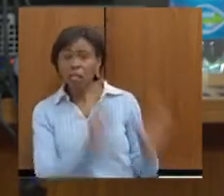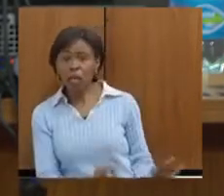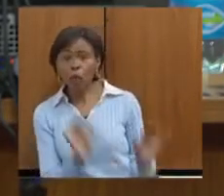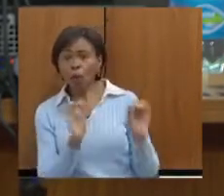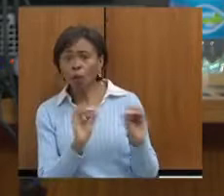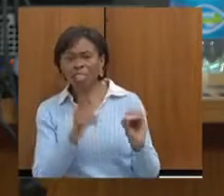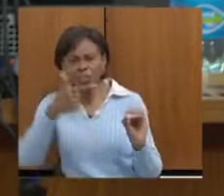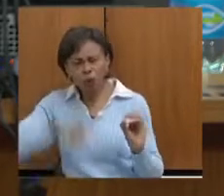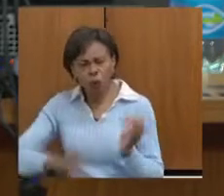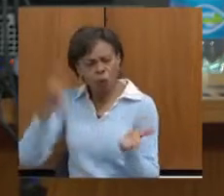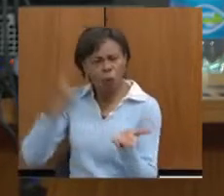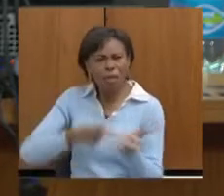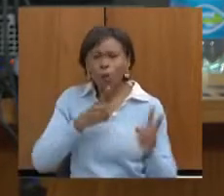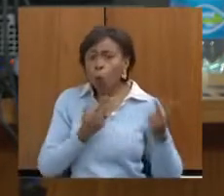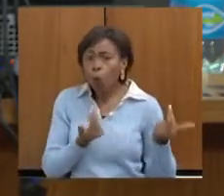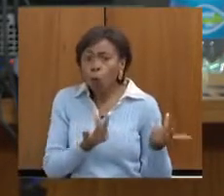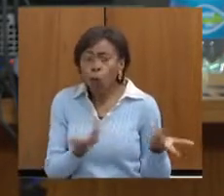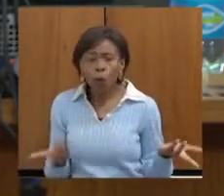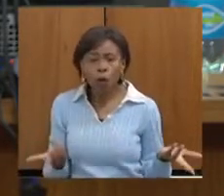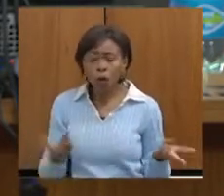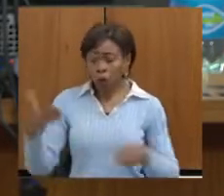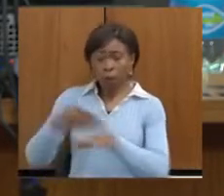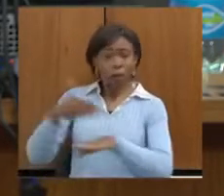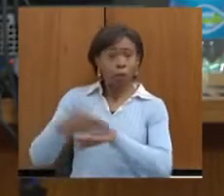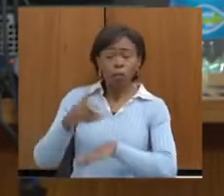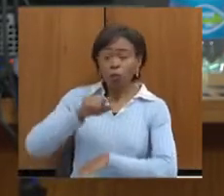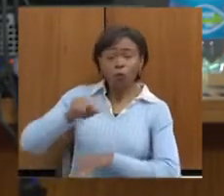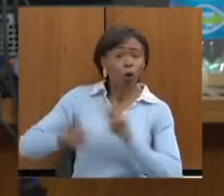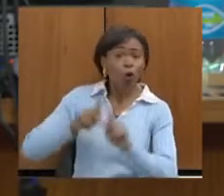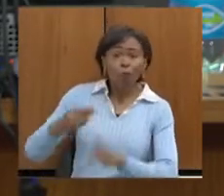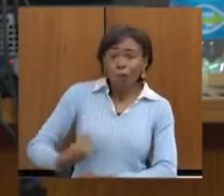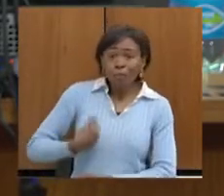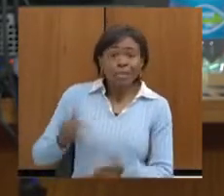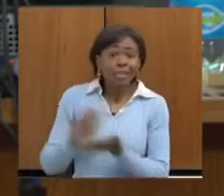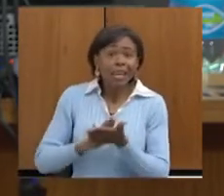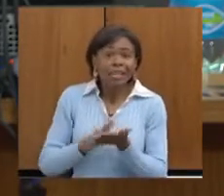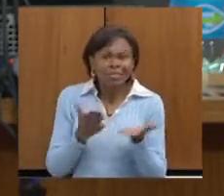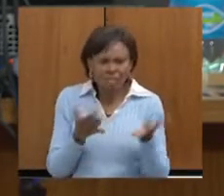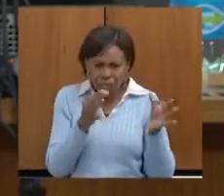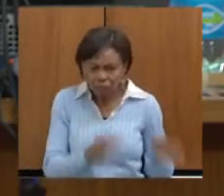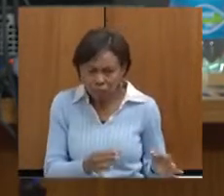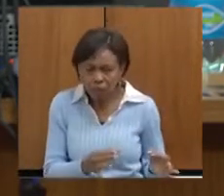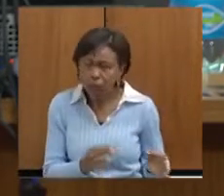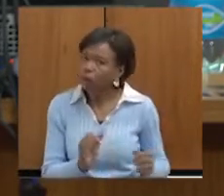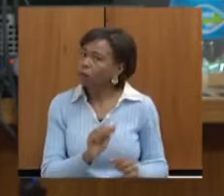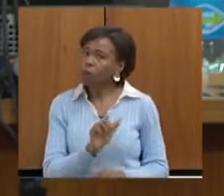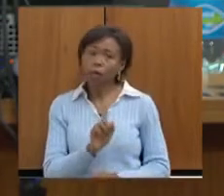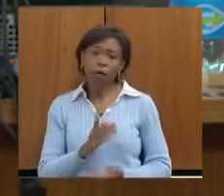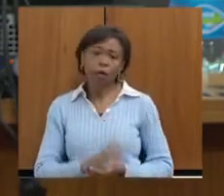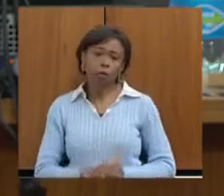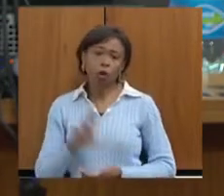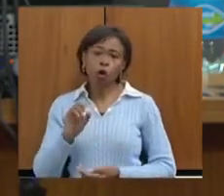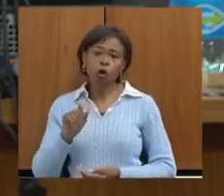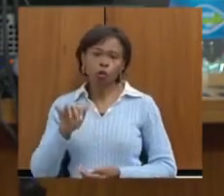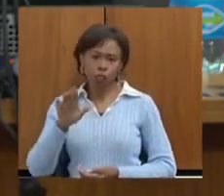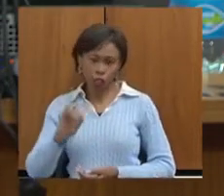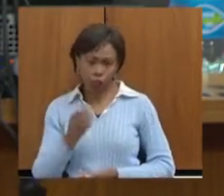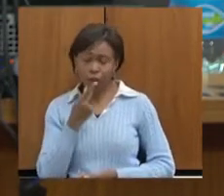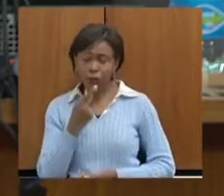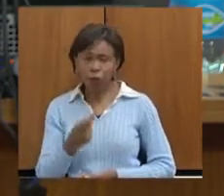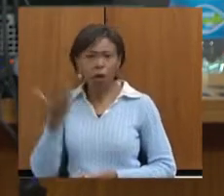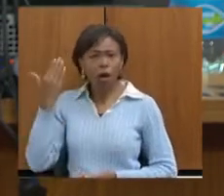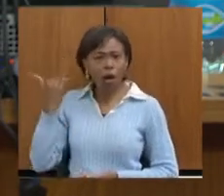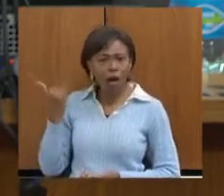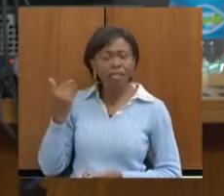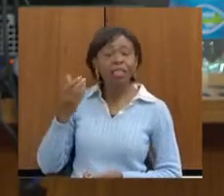fazendo ele novamente sem a participação das vítimas vai dar certo Claro que não o Rogério já trouxe aqui na sexta-feira o fluxo